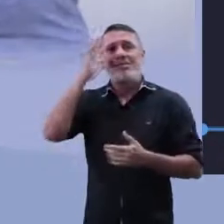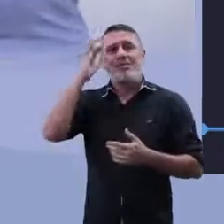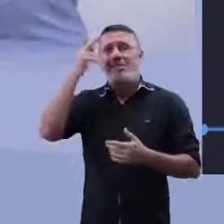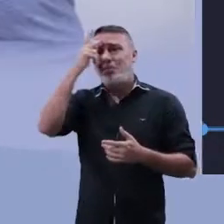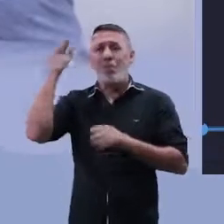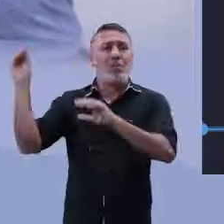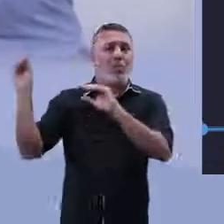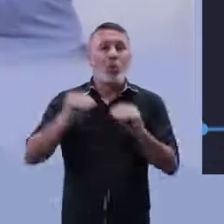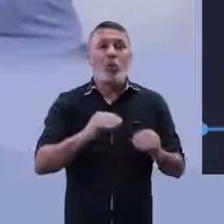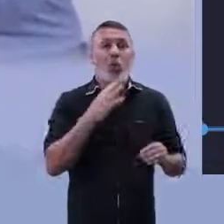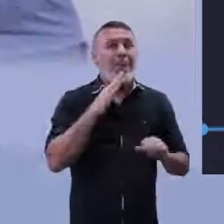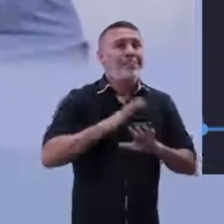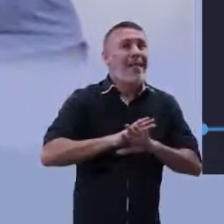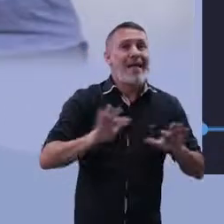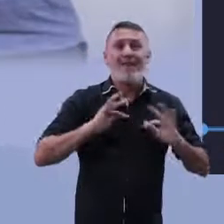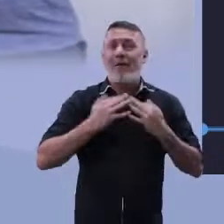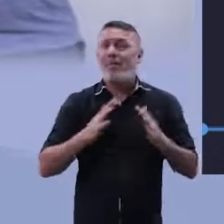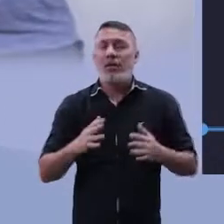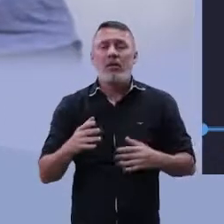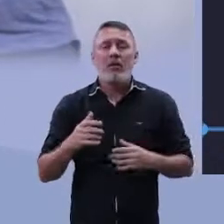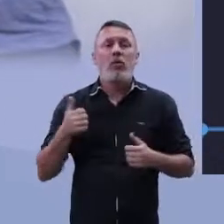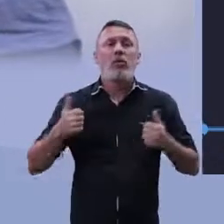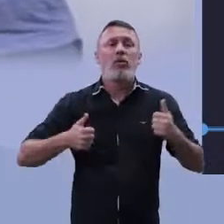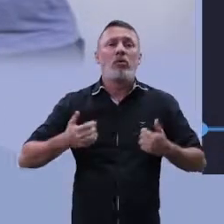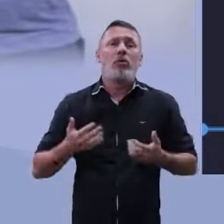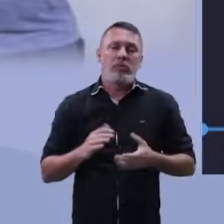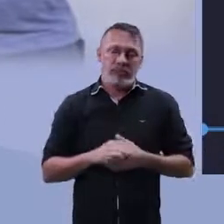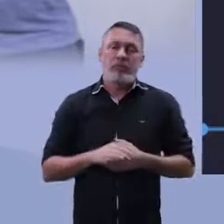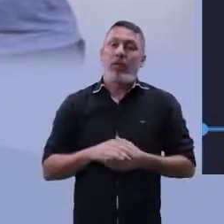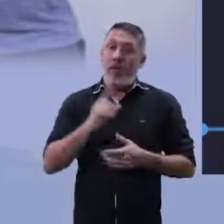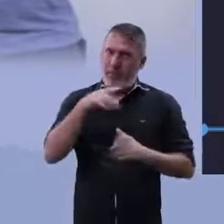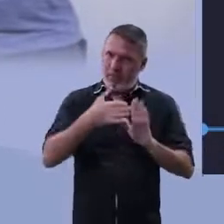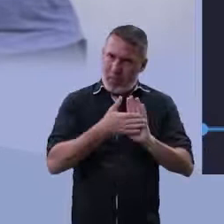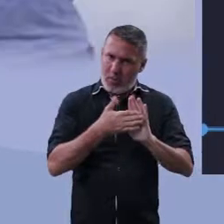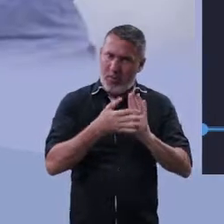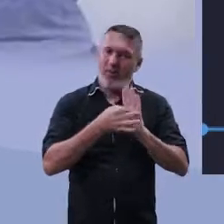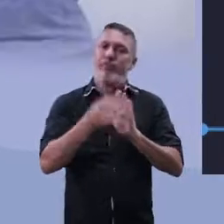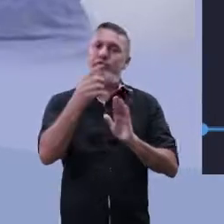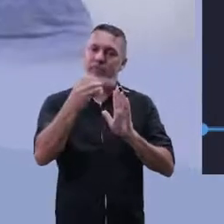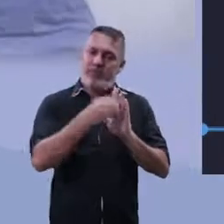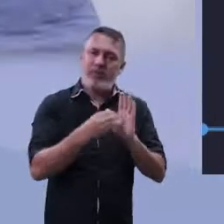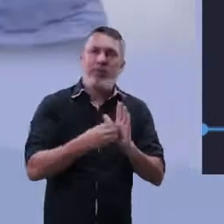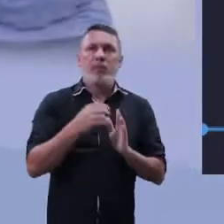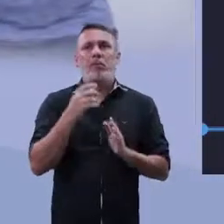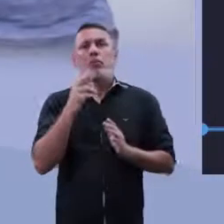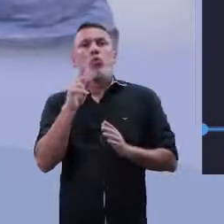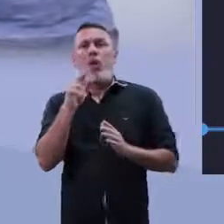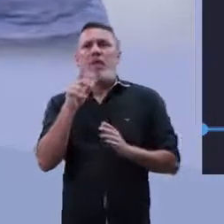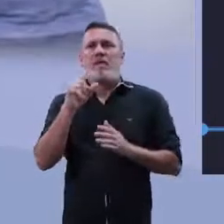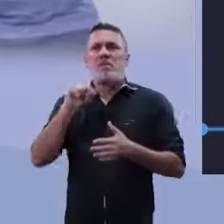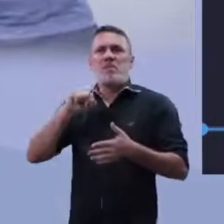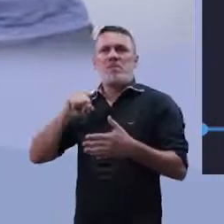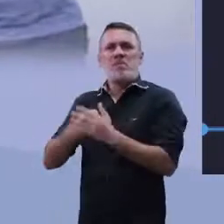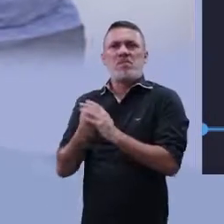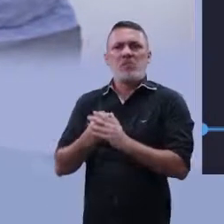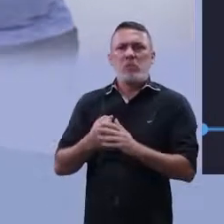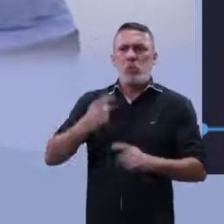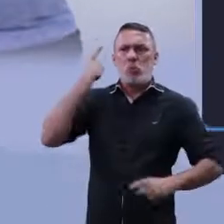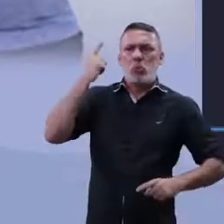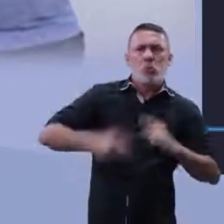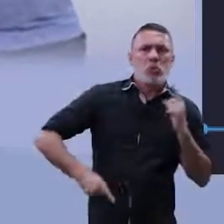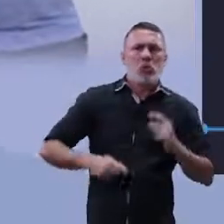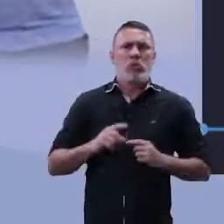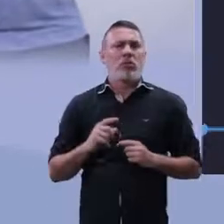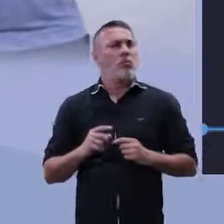dirá para essas pessoas? Então, a proposta é mais ou menos isso aqui. O que nós precisamos para não bloqueá-los ao